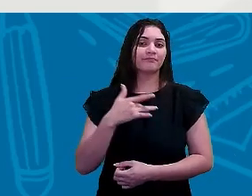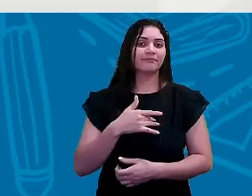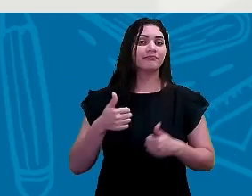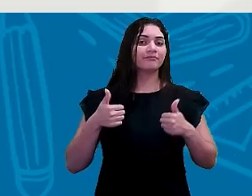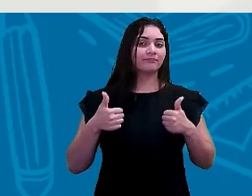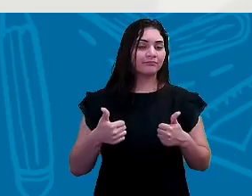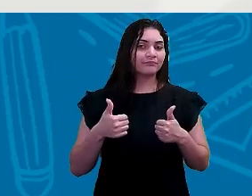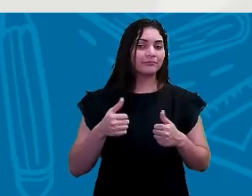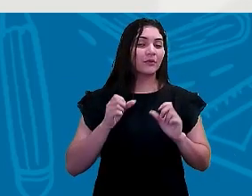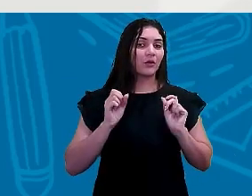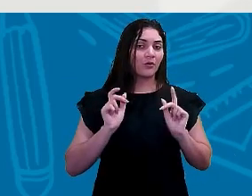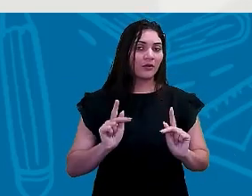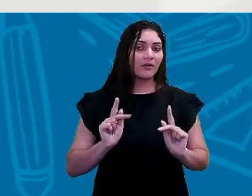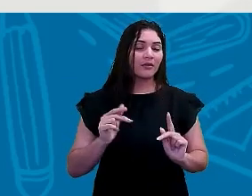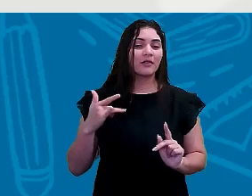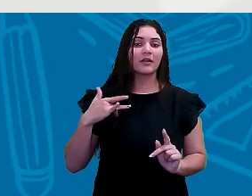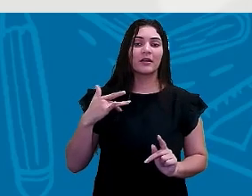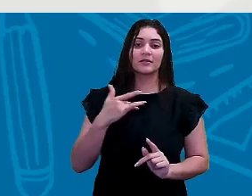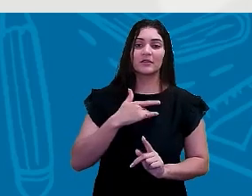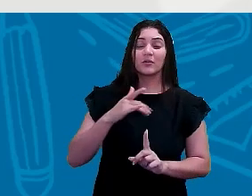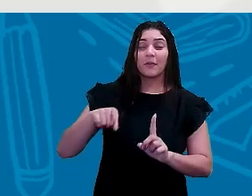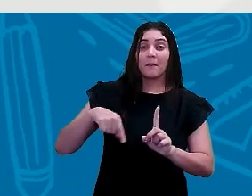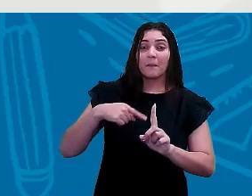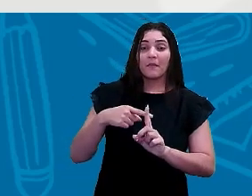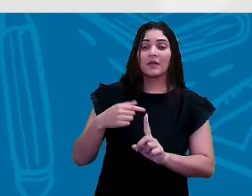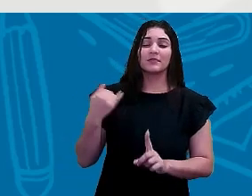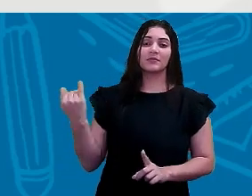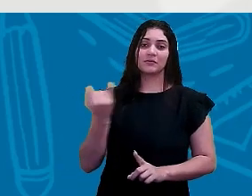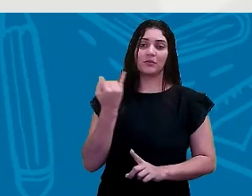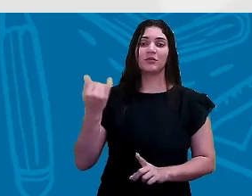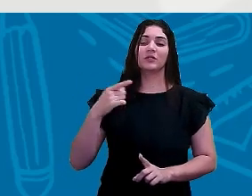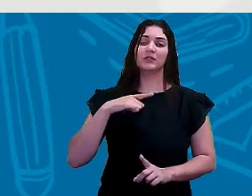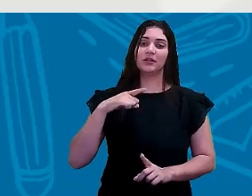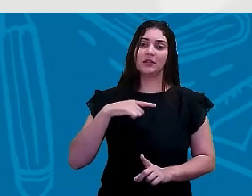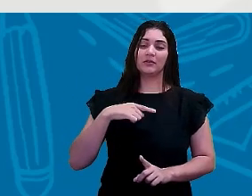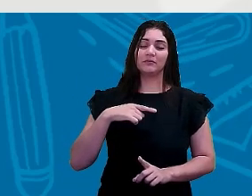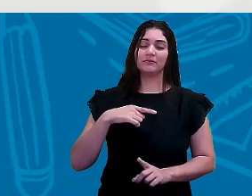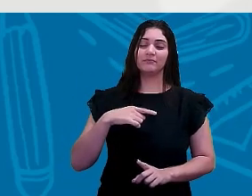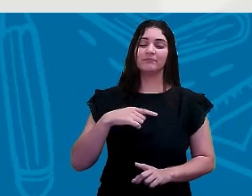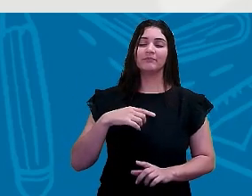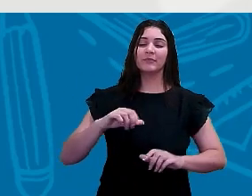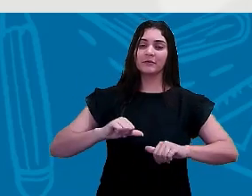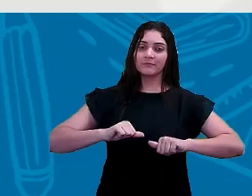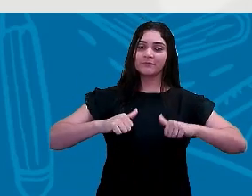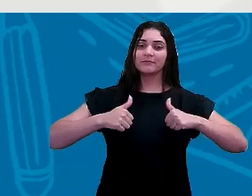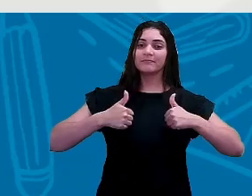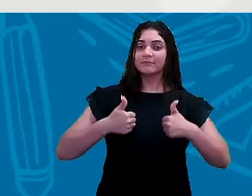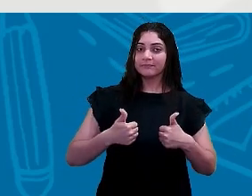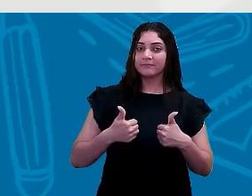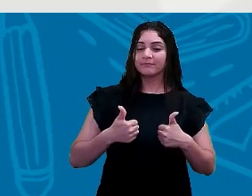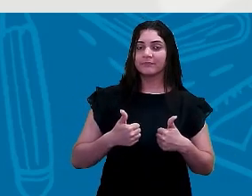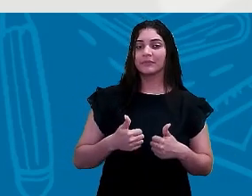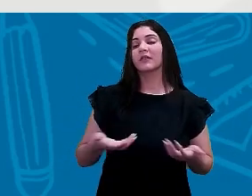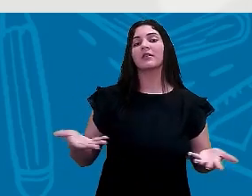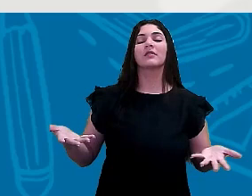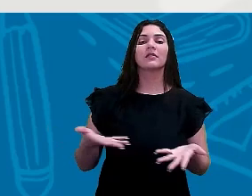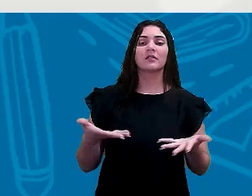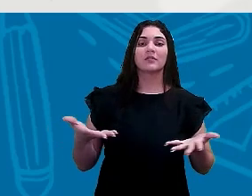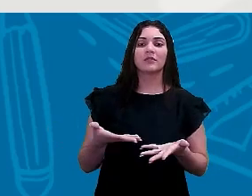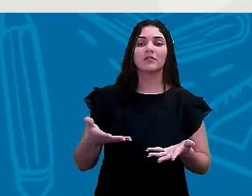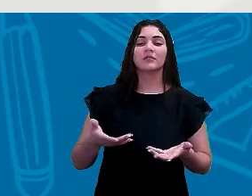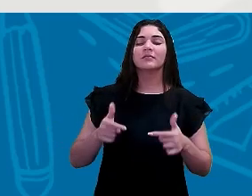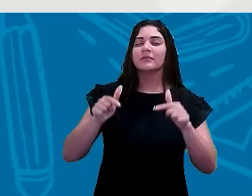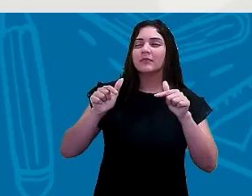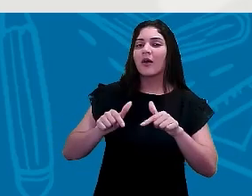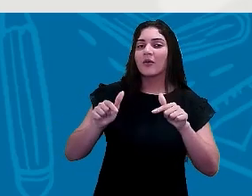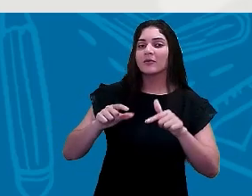tá bom? E a saúde é a coisa mais importante que a gente tem, para a gente ficar bem, né? Agora a gente vai para onde?